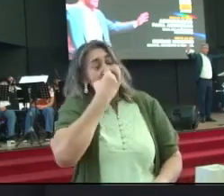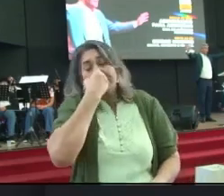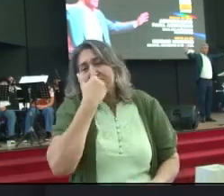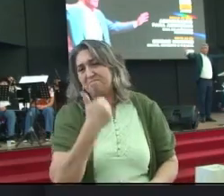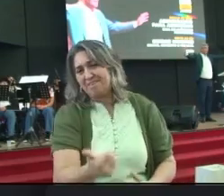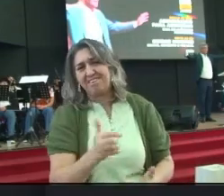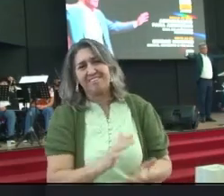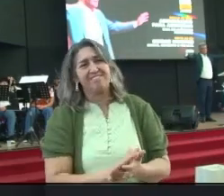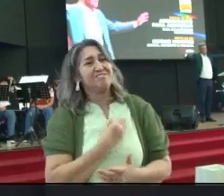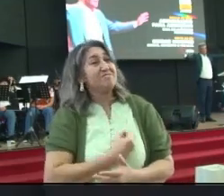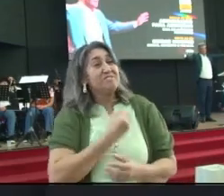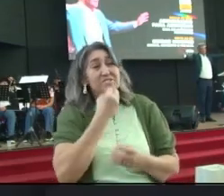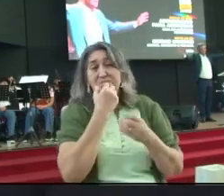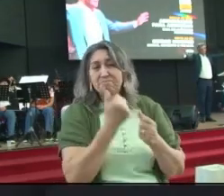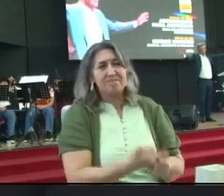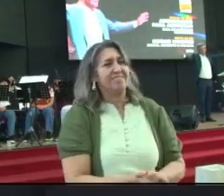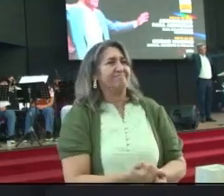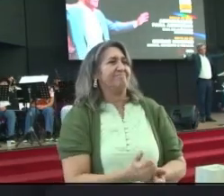Isso libera você.